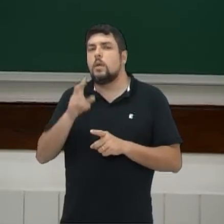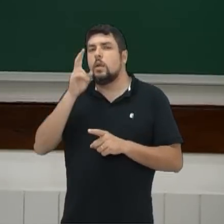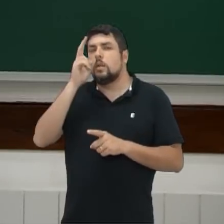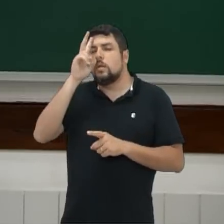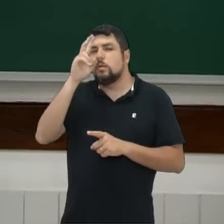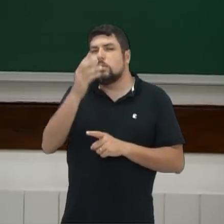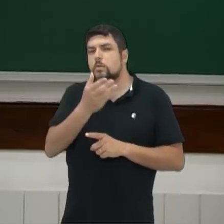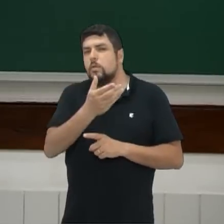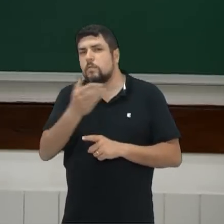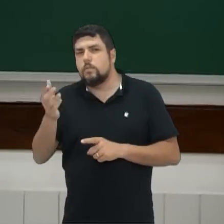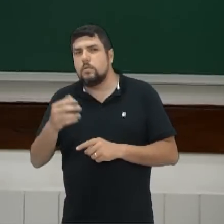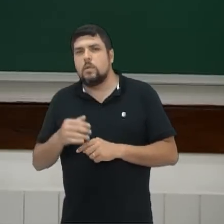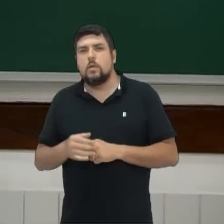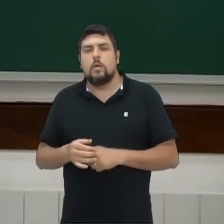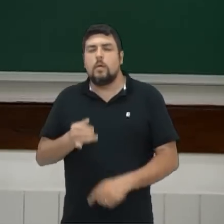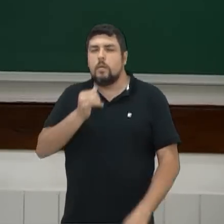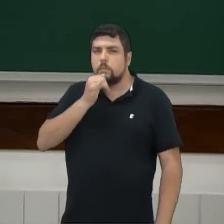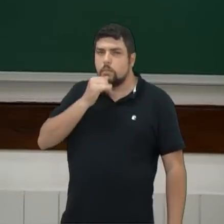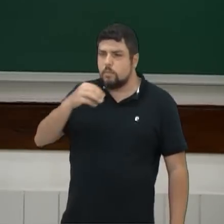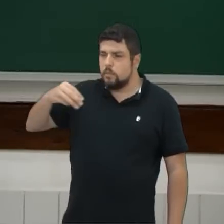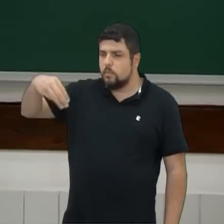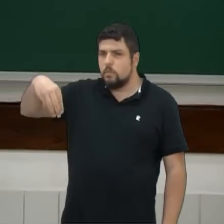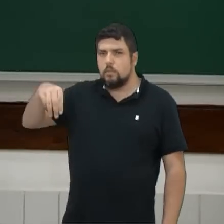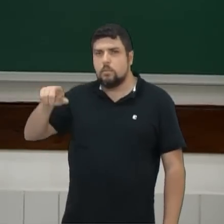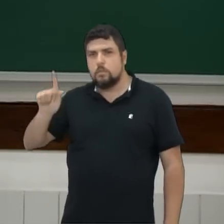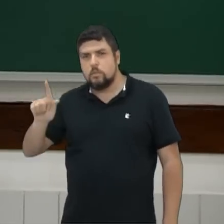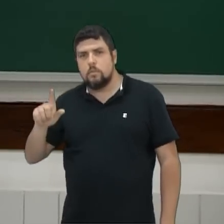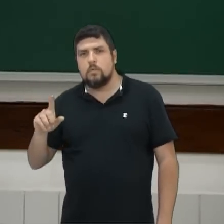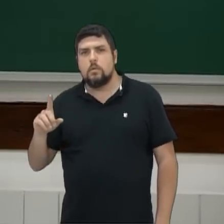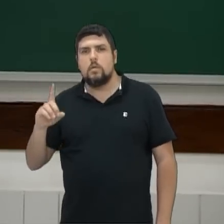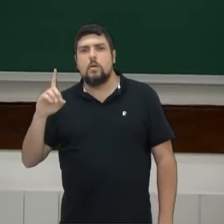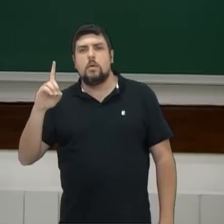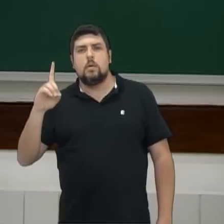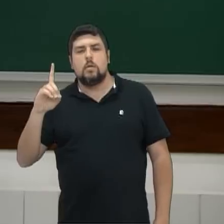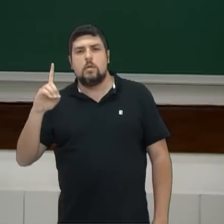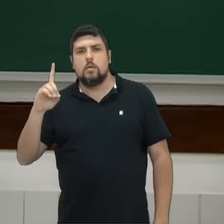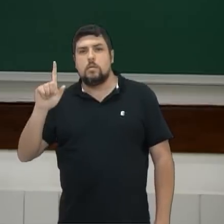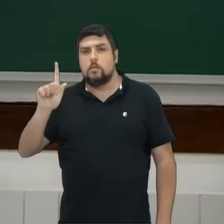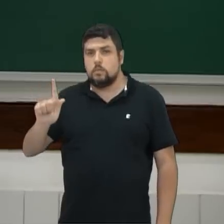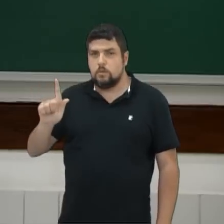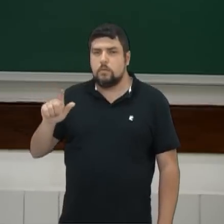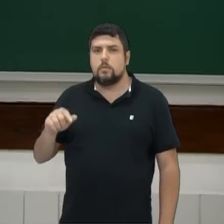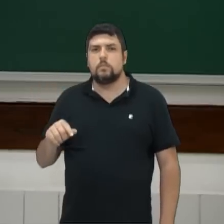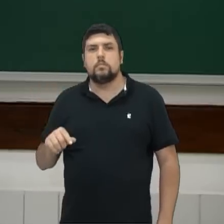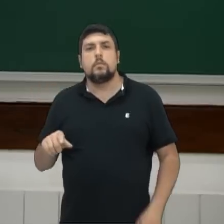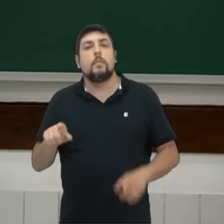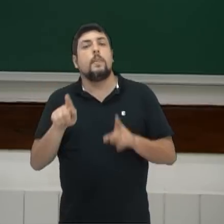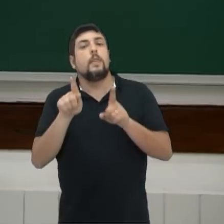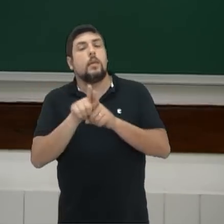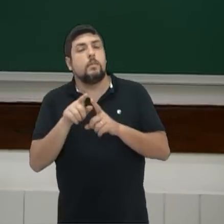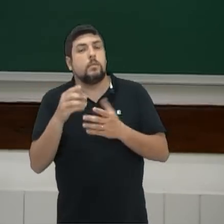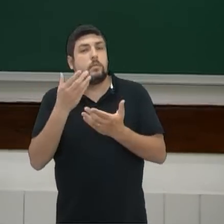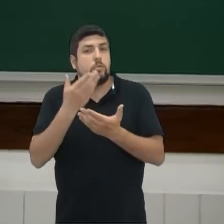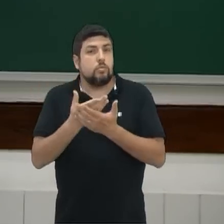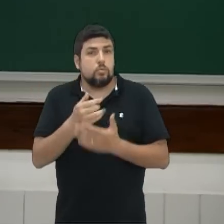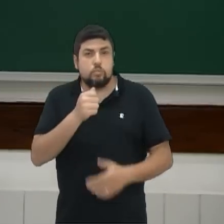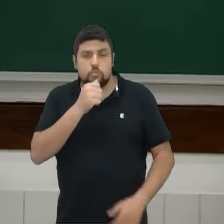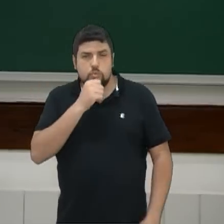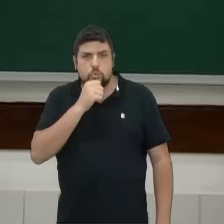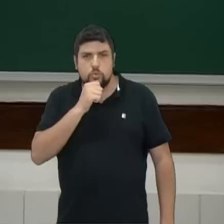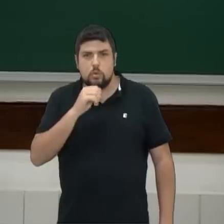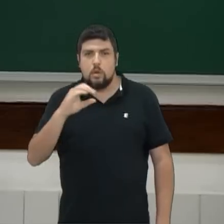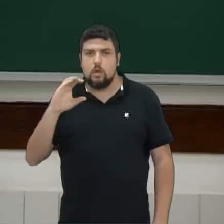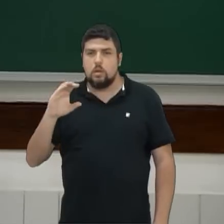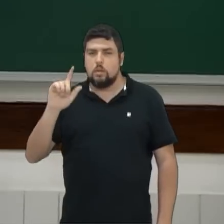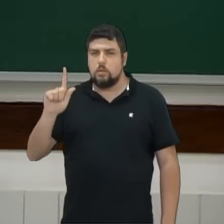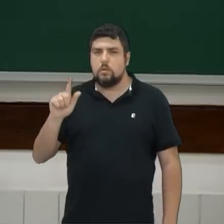aula ainda, como a miligrama, a decigrama. A gente também não estudou a centigrama.